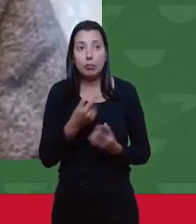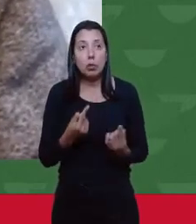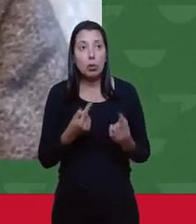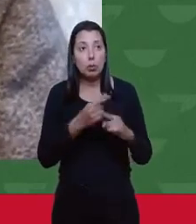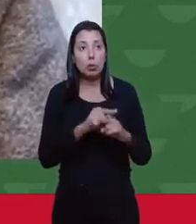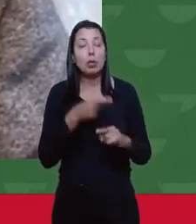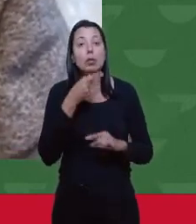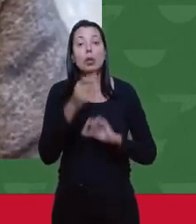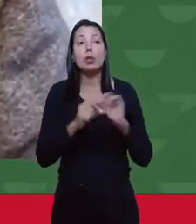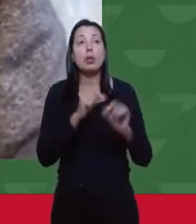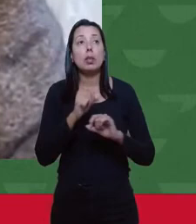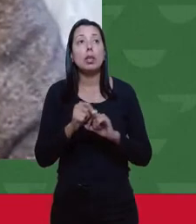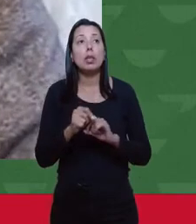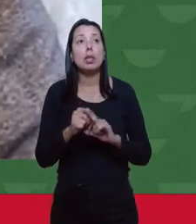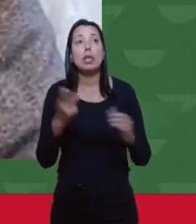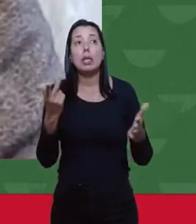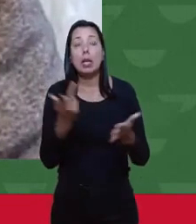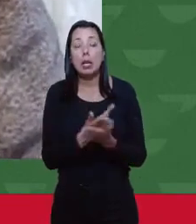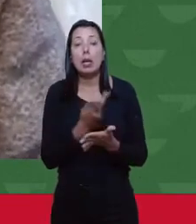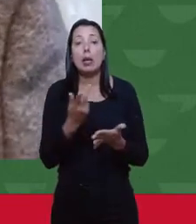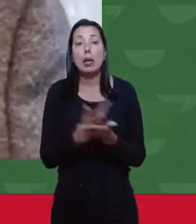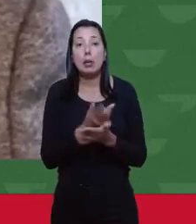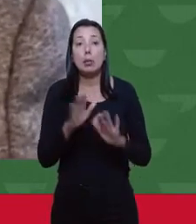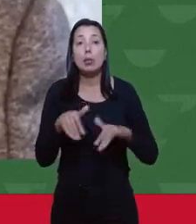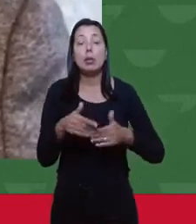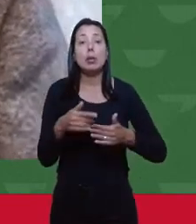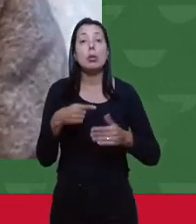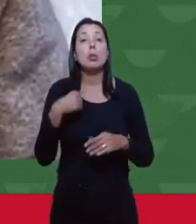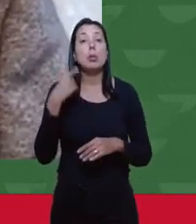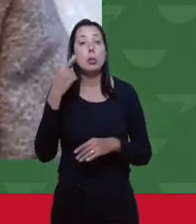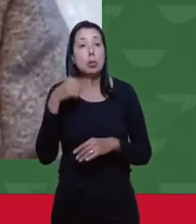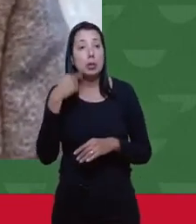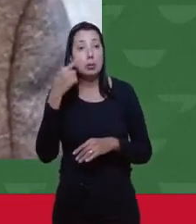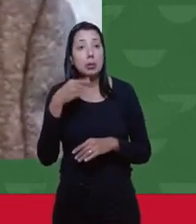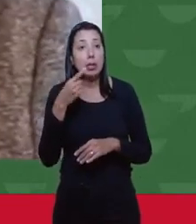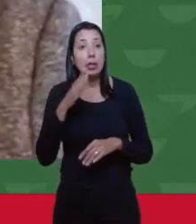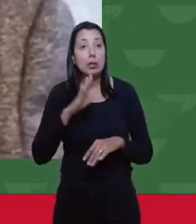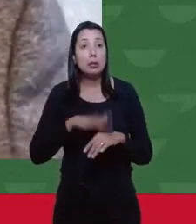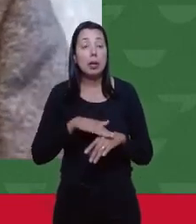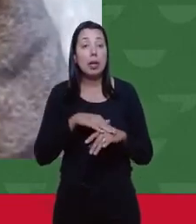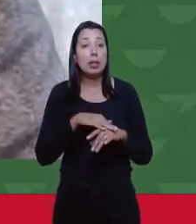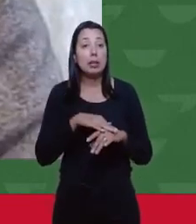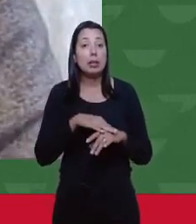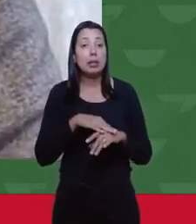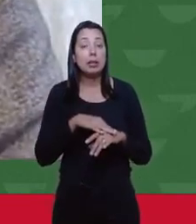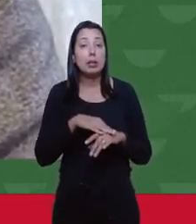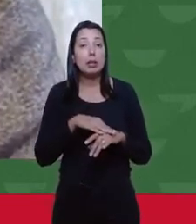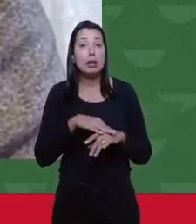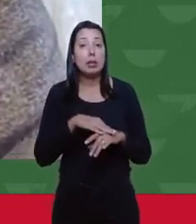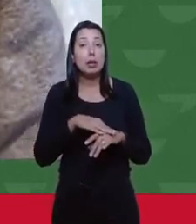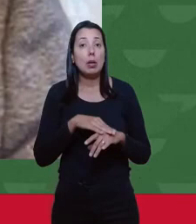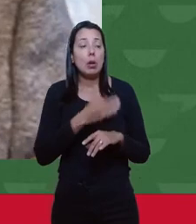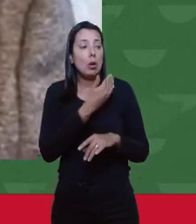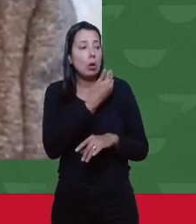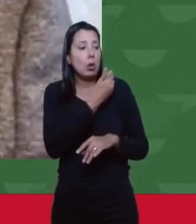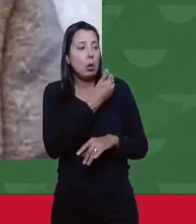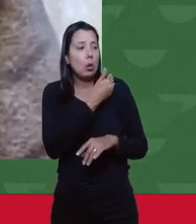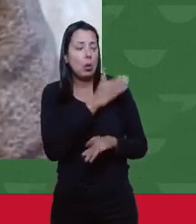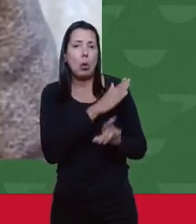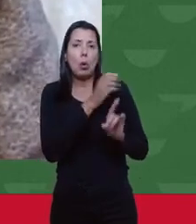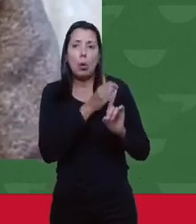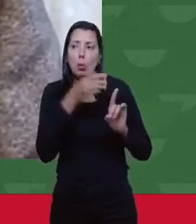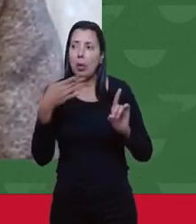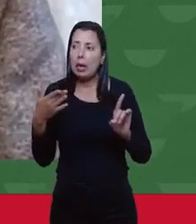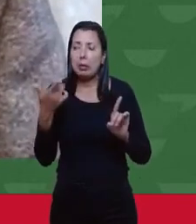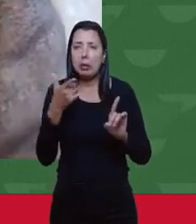do que eu estava dizendo era a barbárie. Então, os deputados, mesmo os deputados mais homofóbicos de direita, não se prestavam a